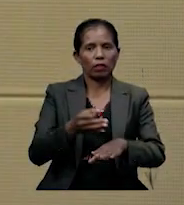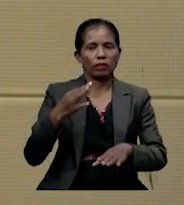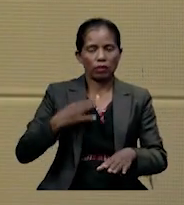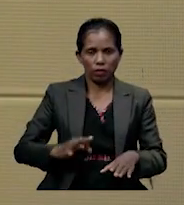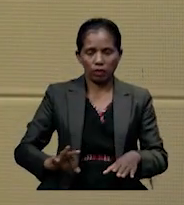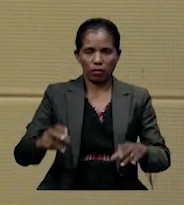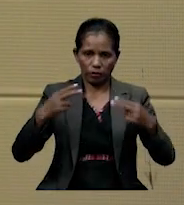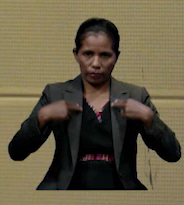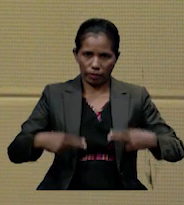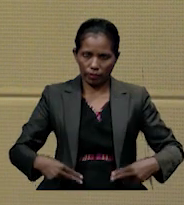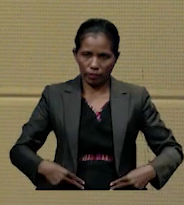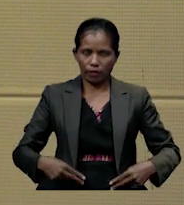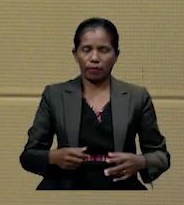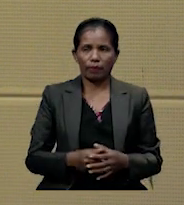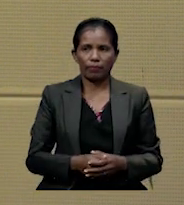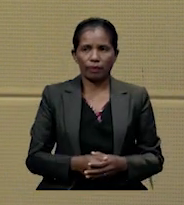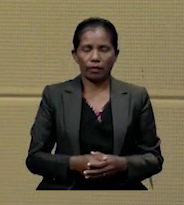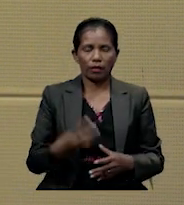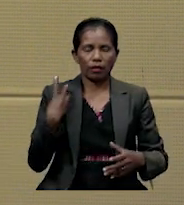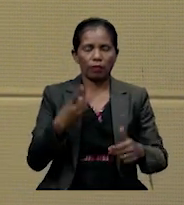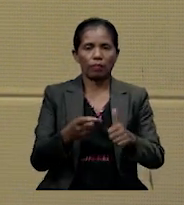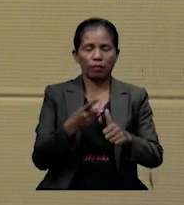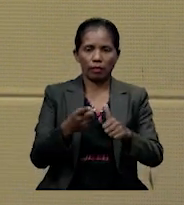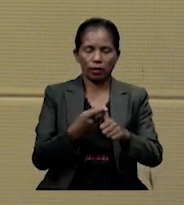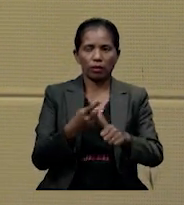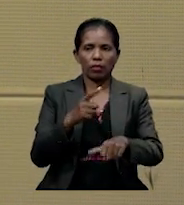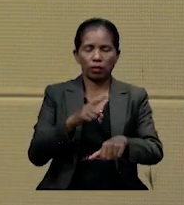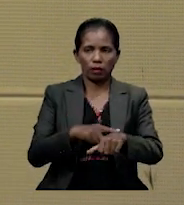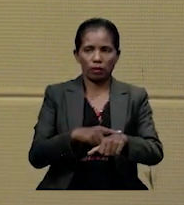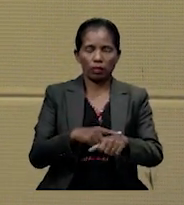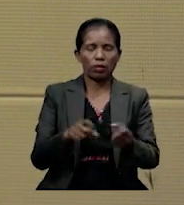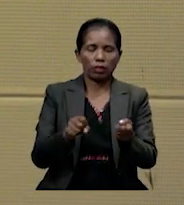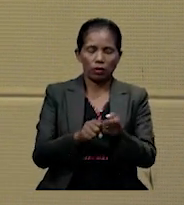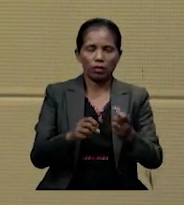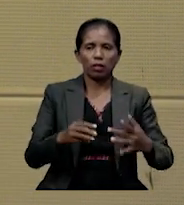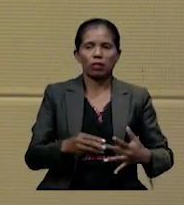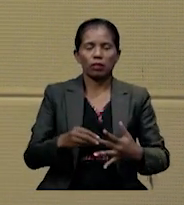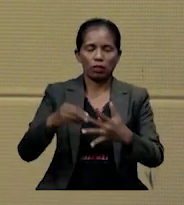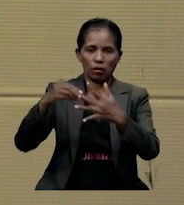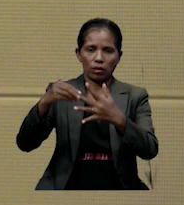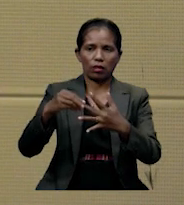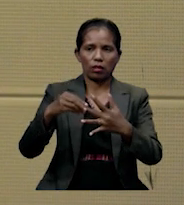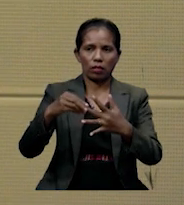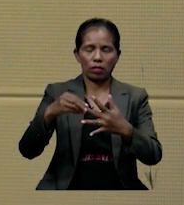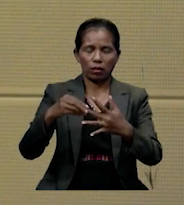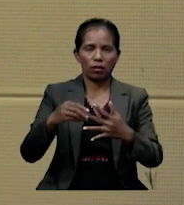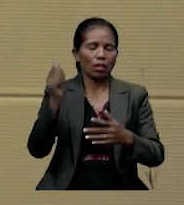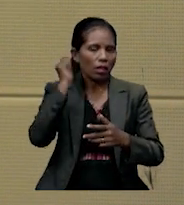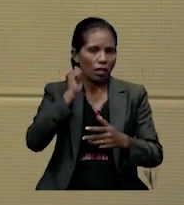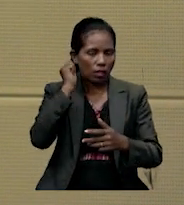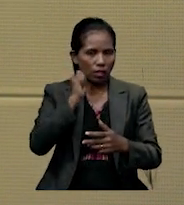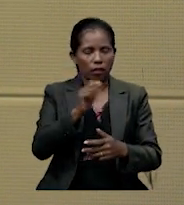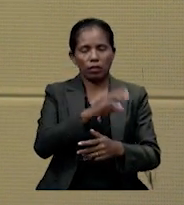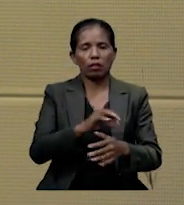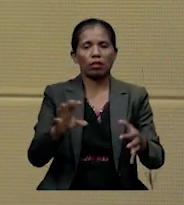foi essa minha primeira, fui o único membro da Ásia, o único